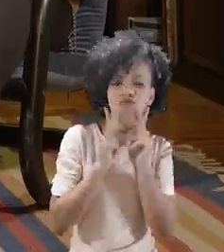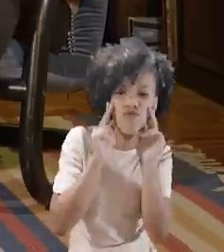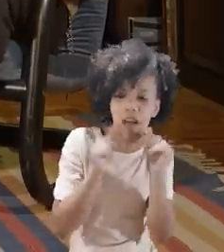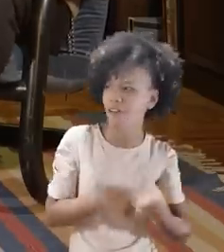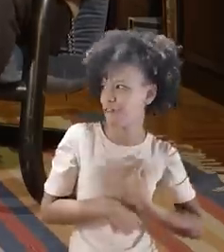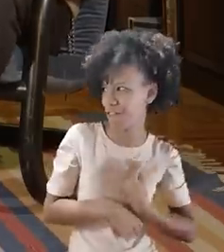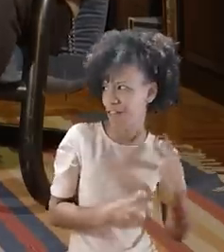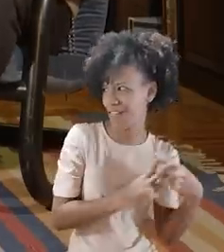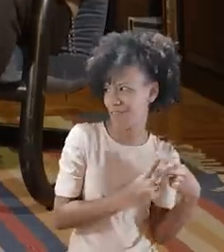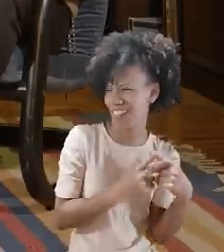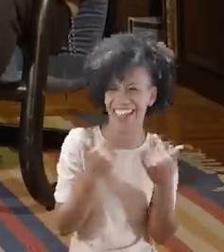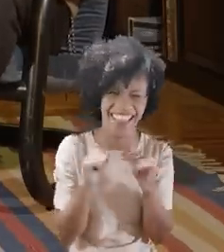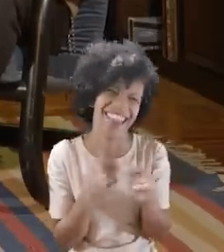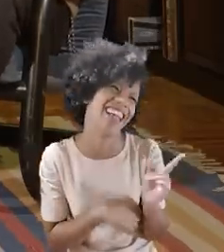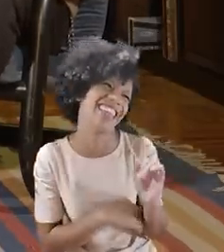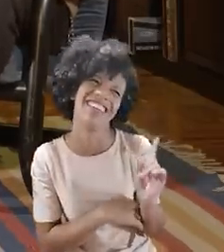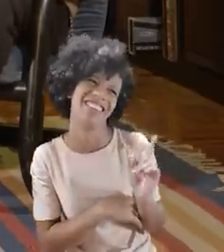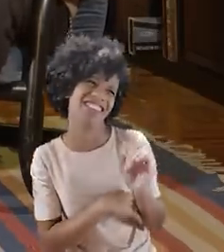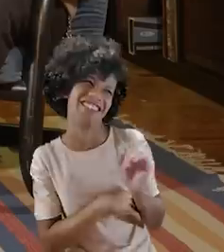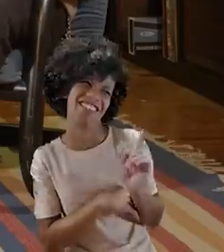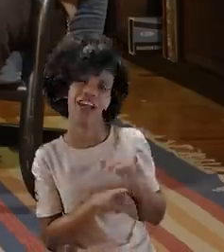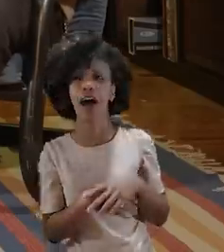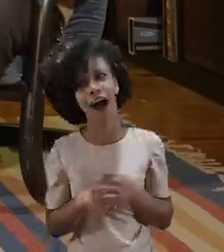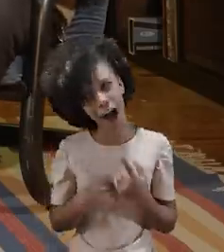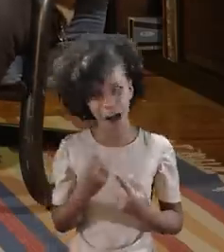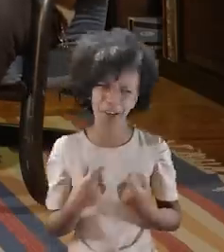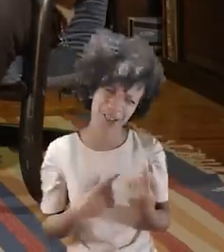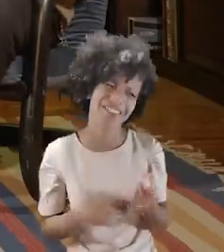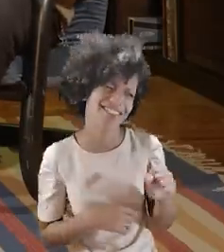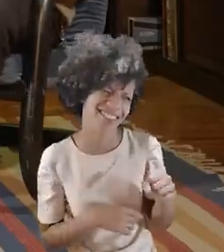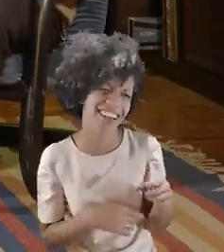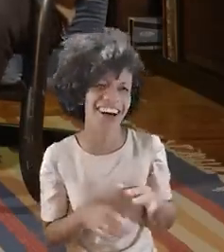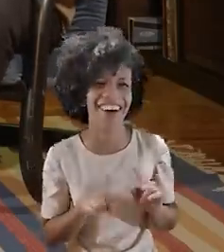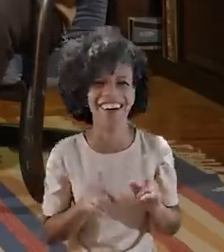não não não já viu meu aqui